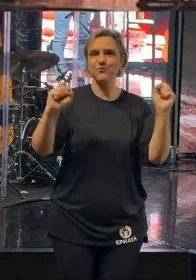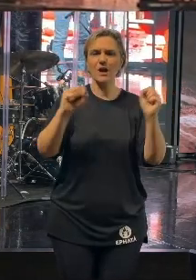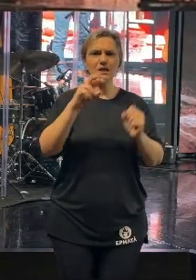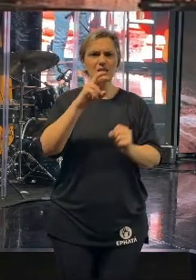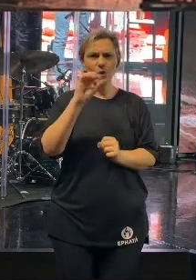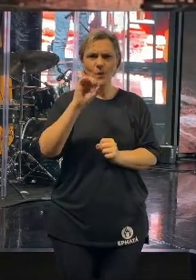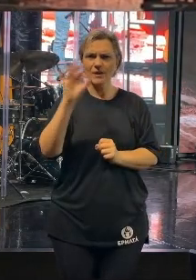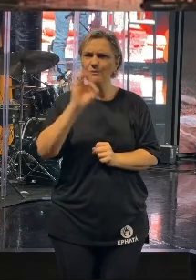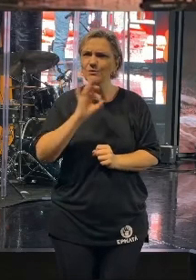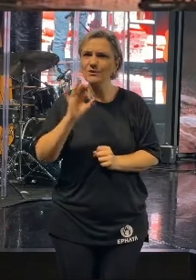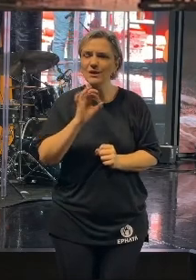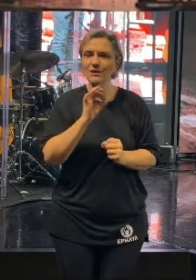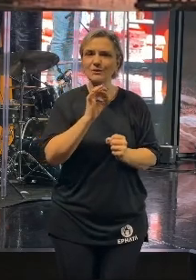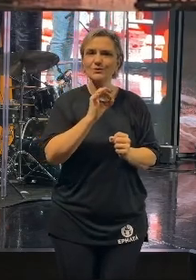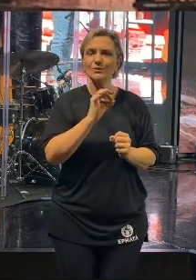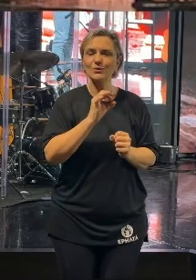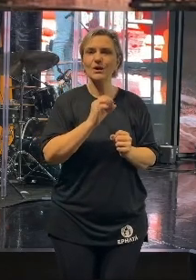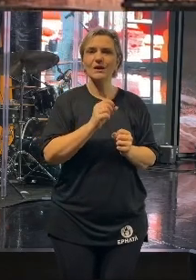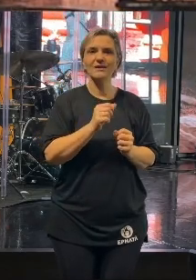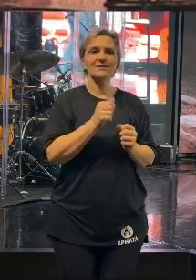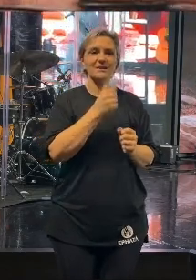50% dos presos foram soltos.